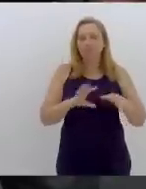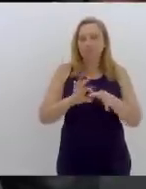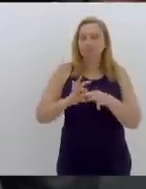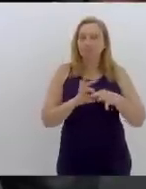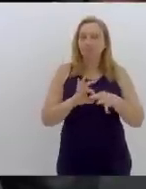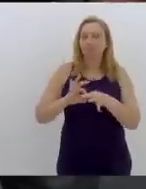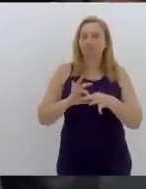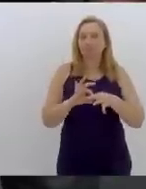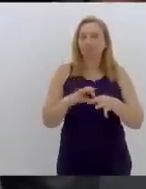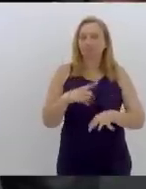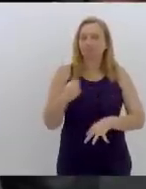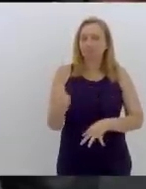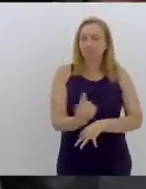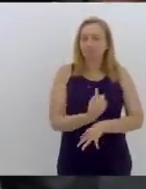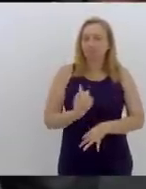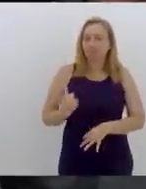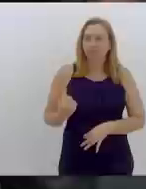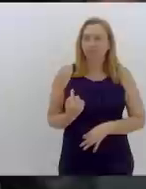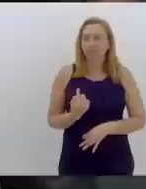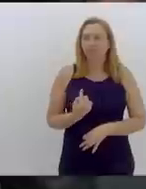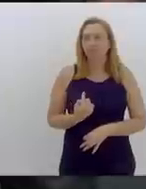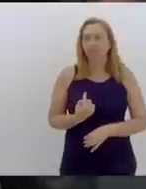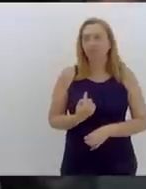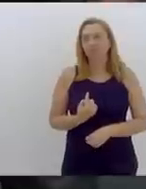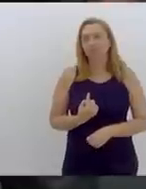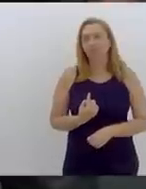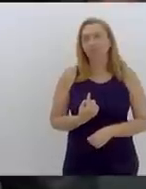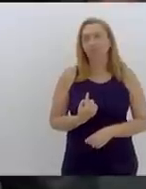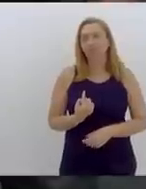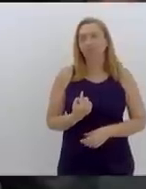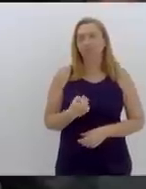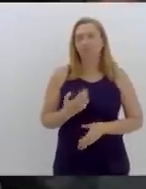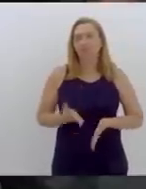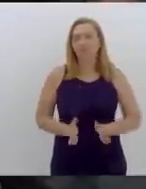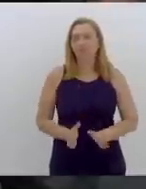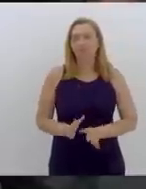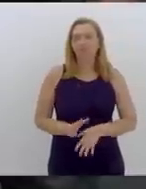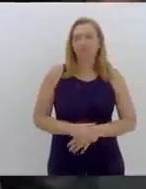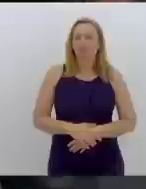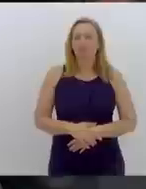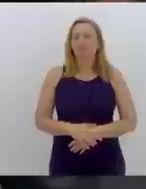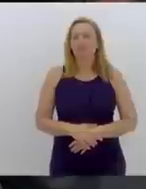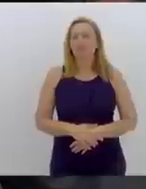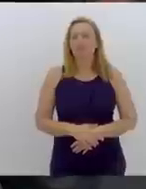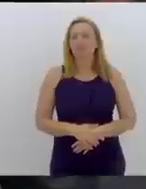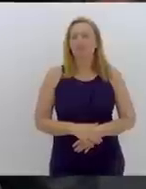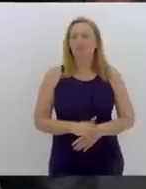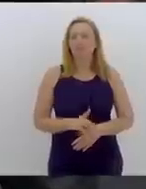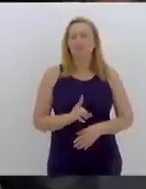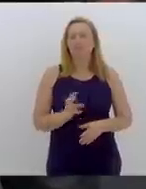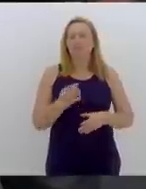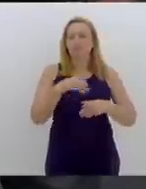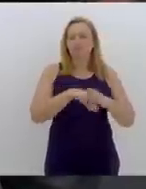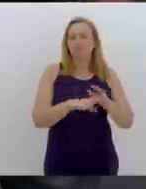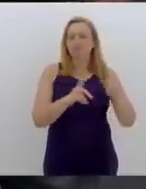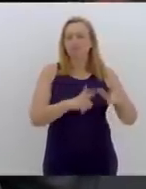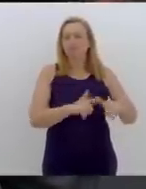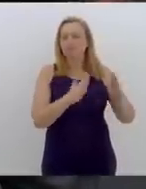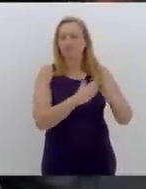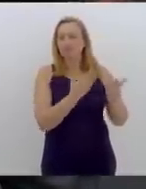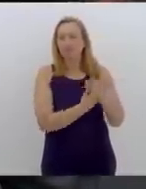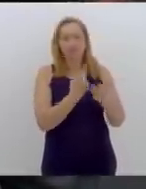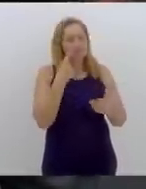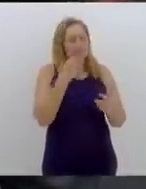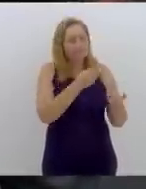entre a gente eu fui nascido bem dizer dentro do rp Monte que eu estudava ali né então vendo os